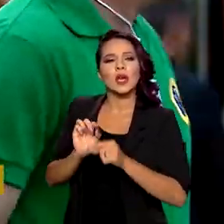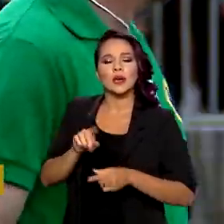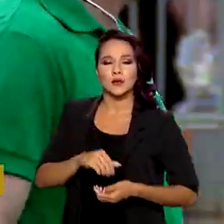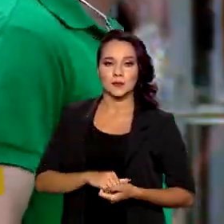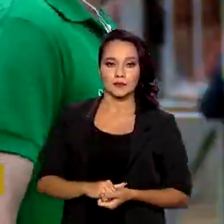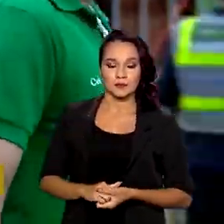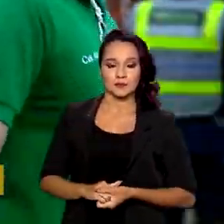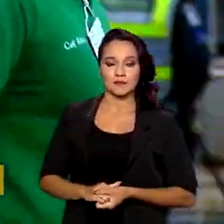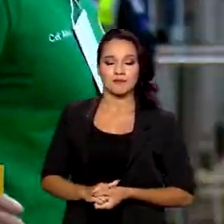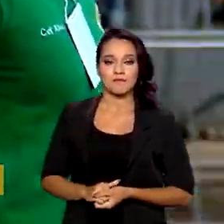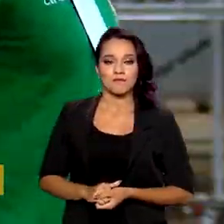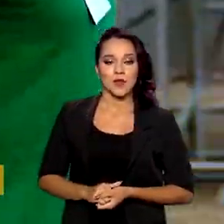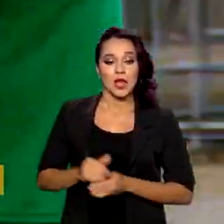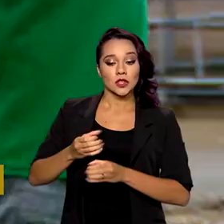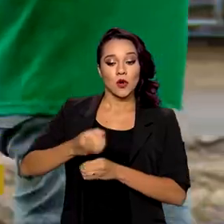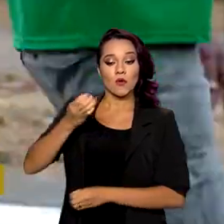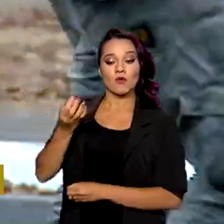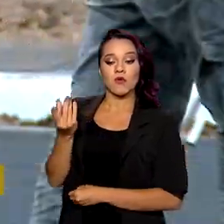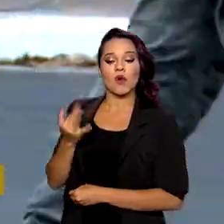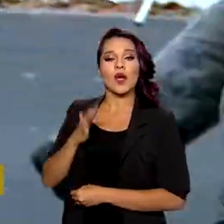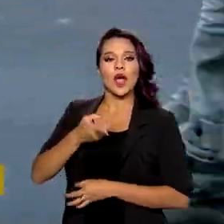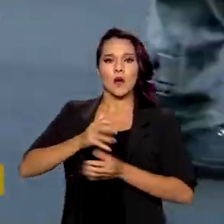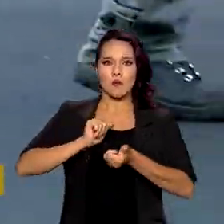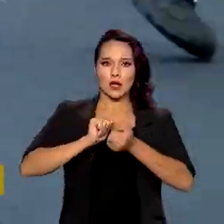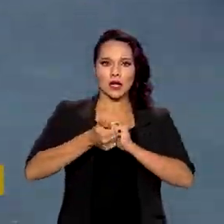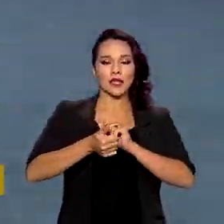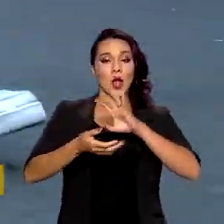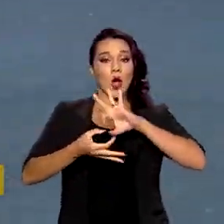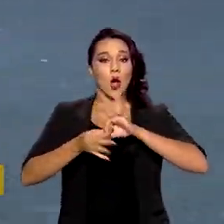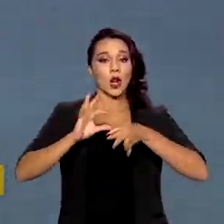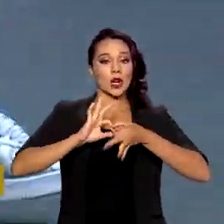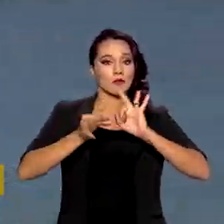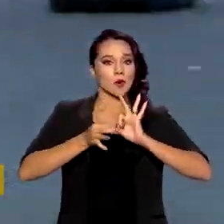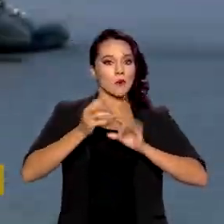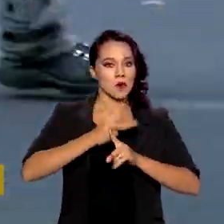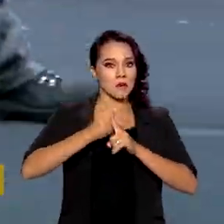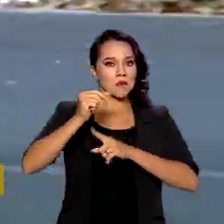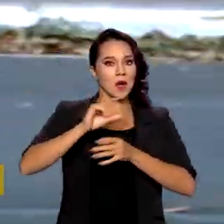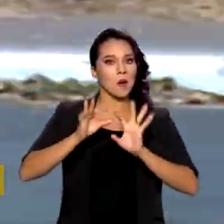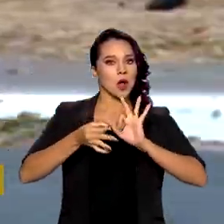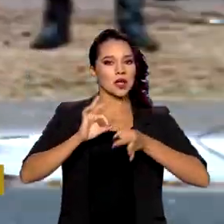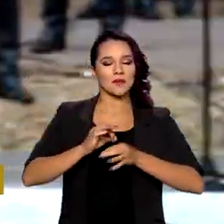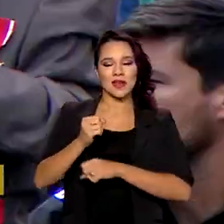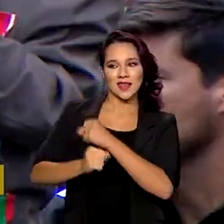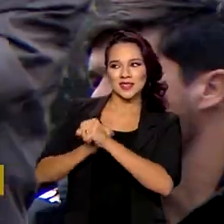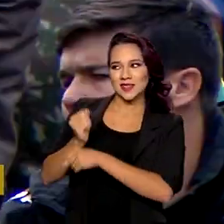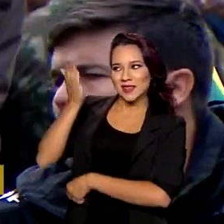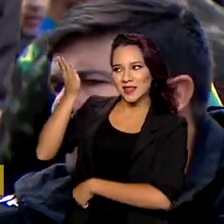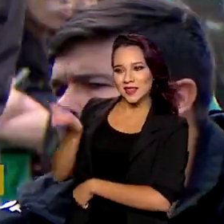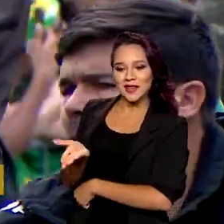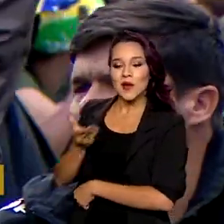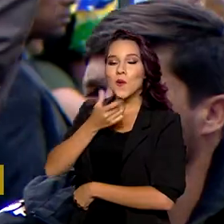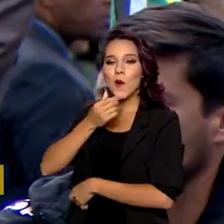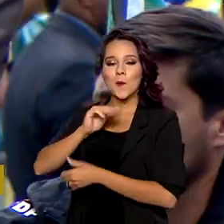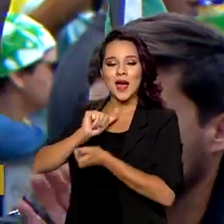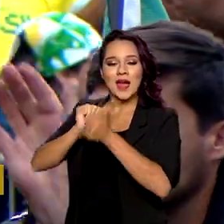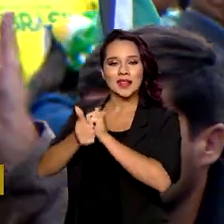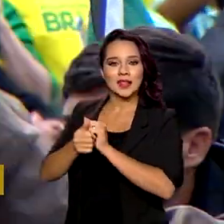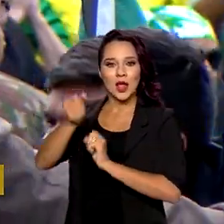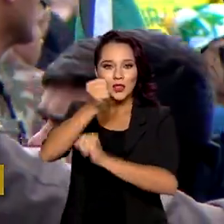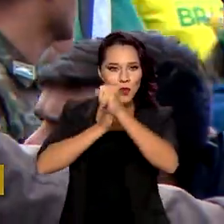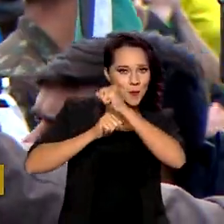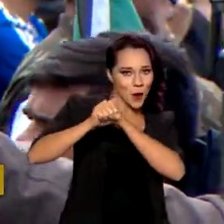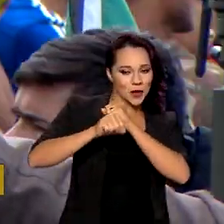é trazido aí por um atleta olímpico, campeão olímpico. Nesse ano aí é o atleta campeão do boxe,